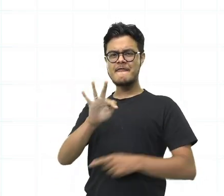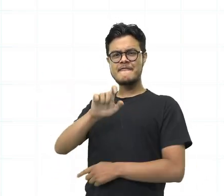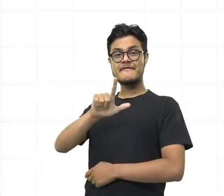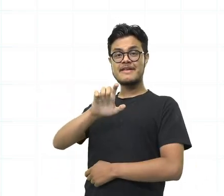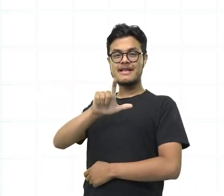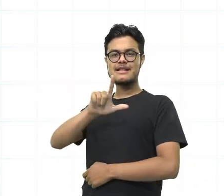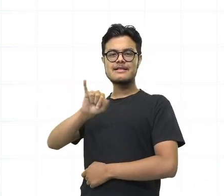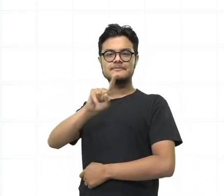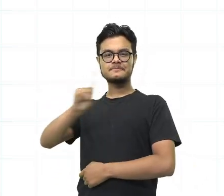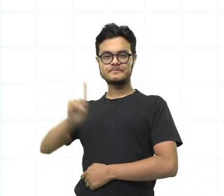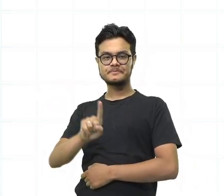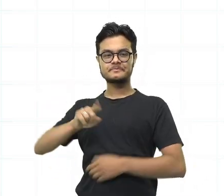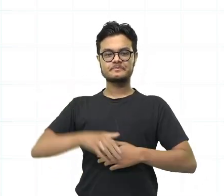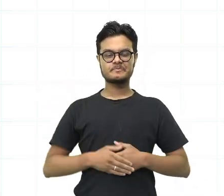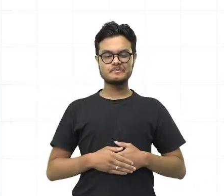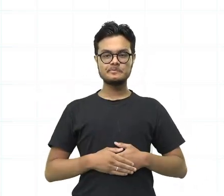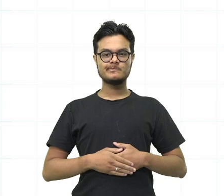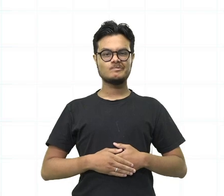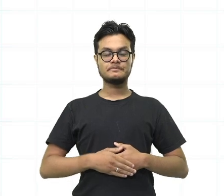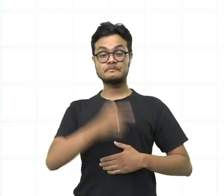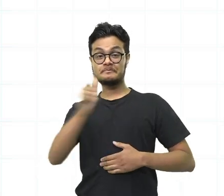feliz. E logo depois tem o quê?